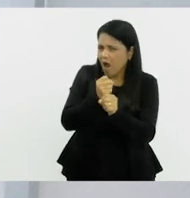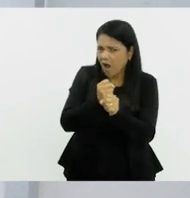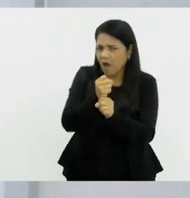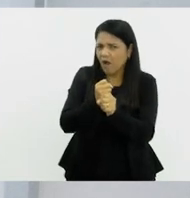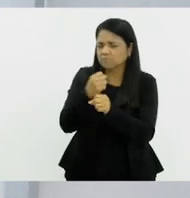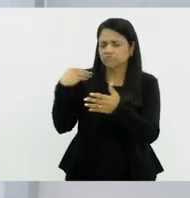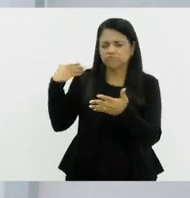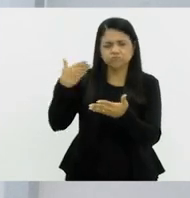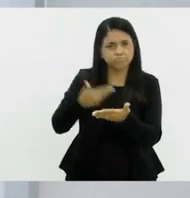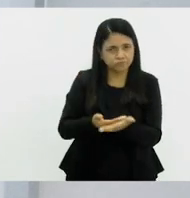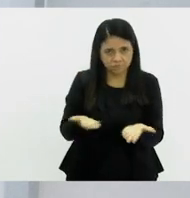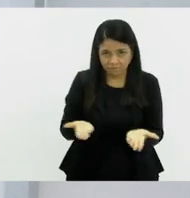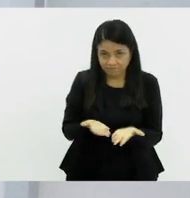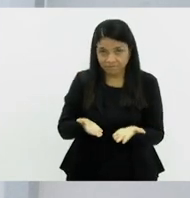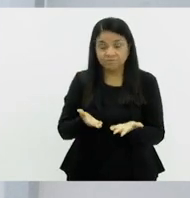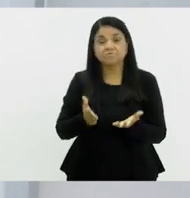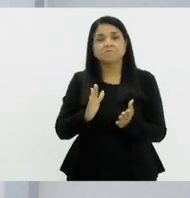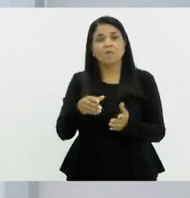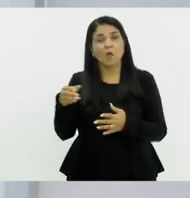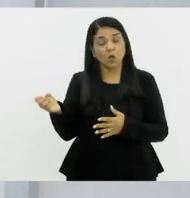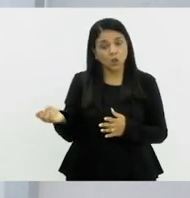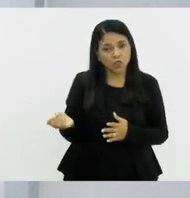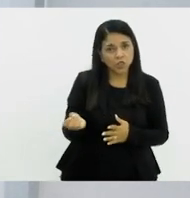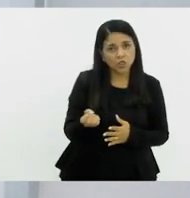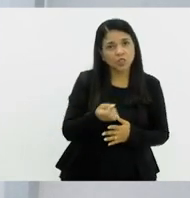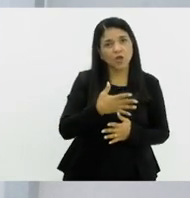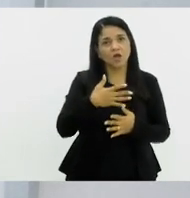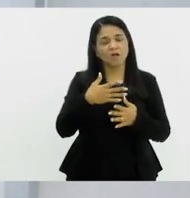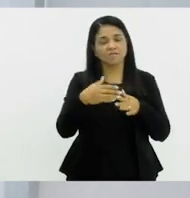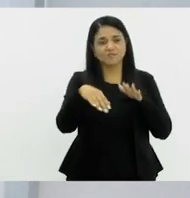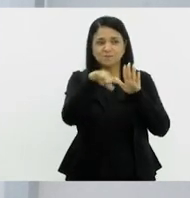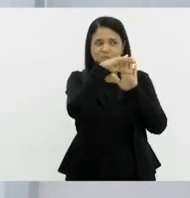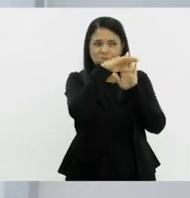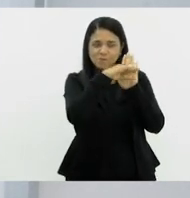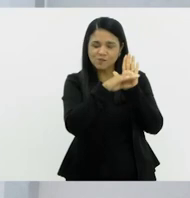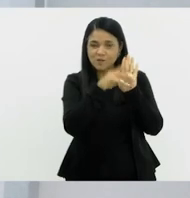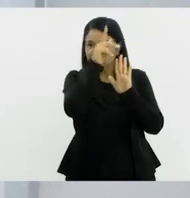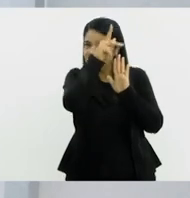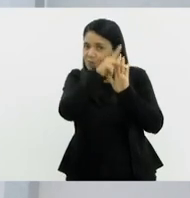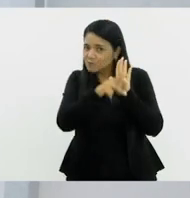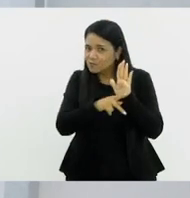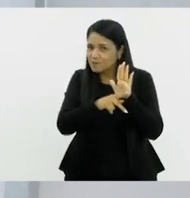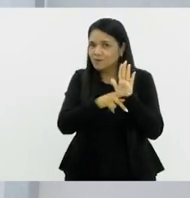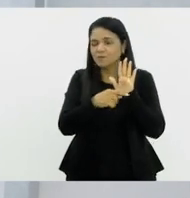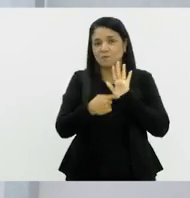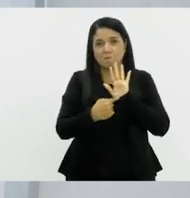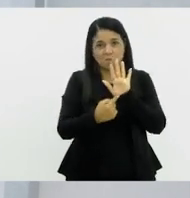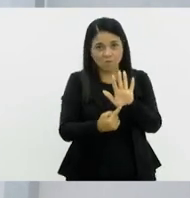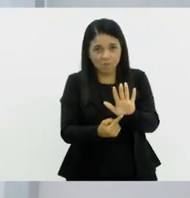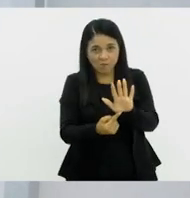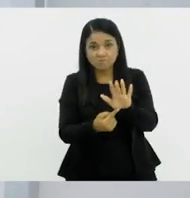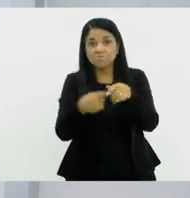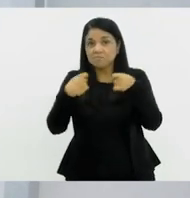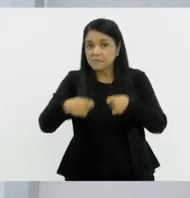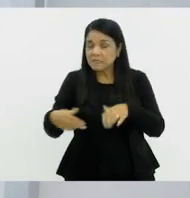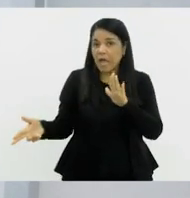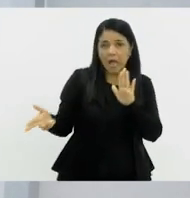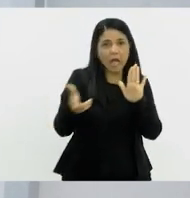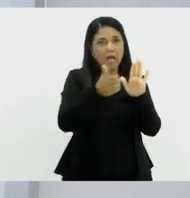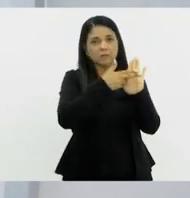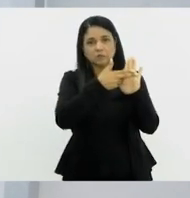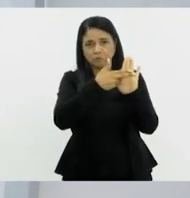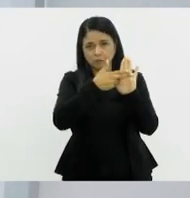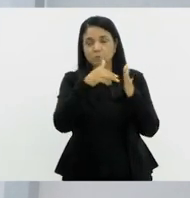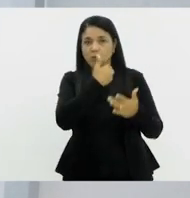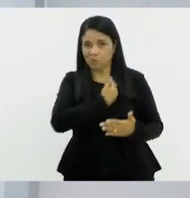Mas, quando se apresentam novidades, quando se apresentam programas, projetos que precisam ser assumidos